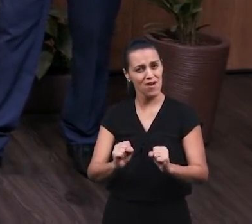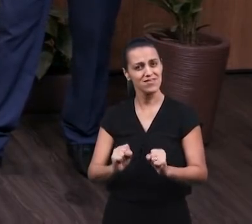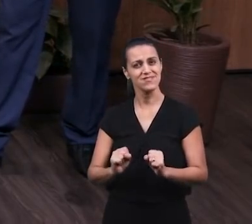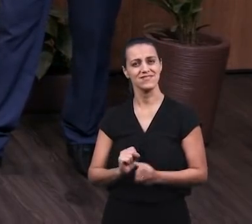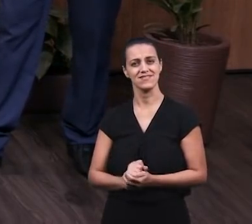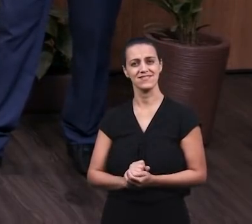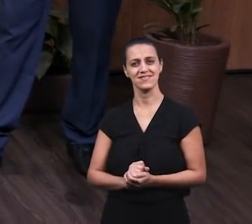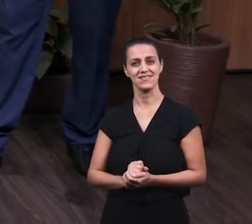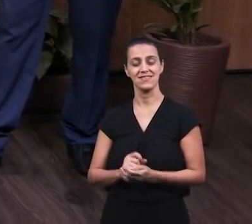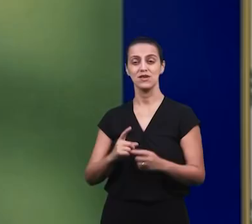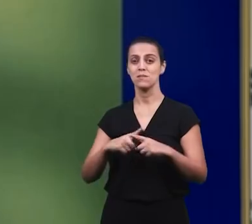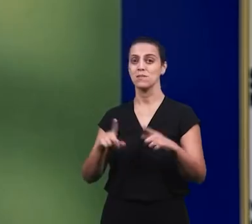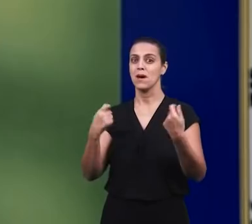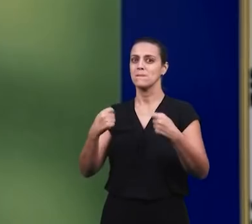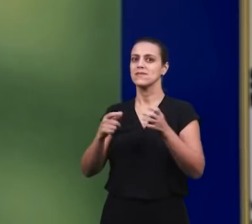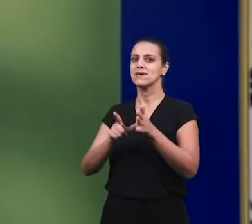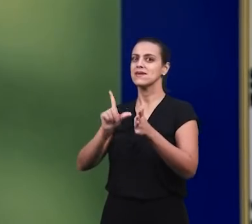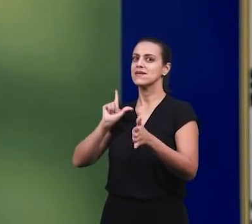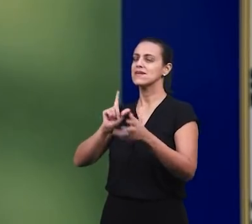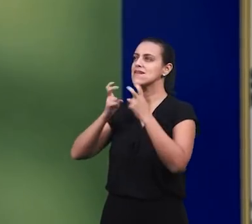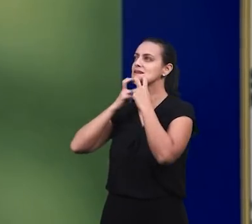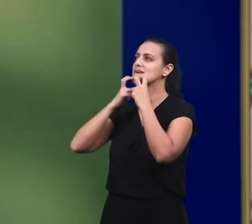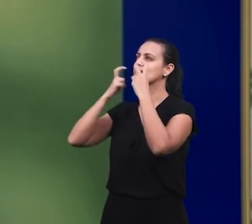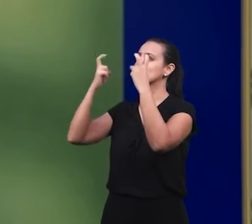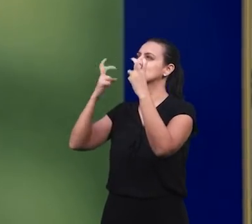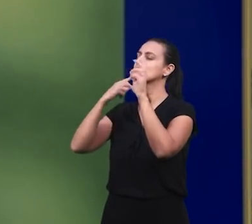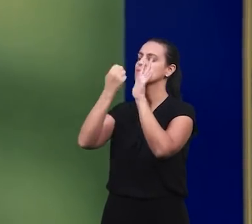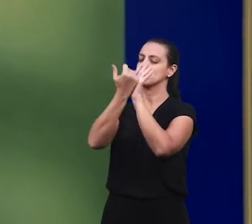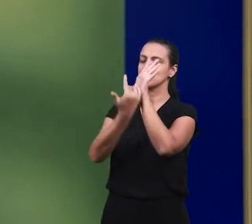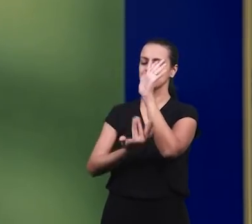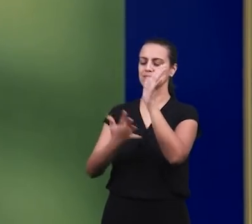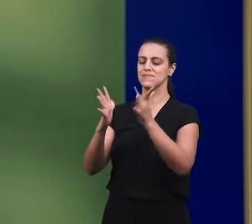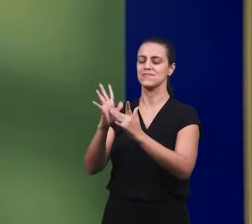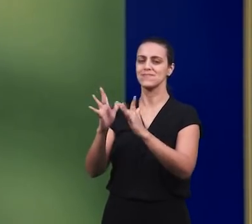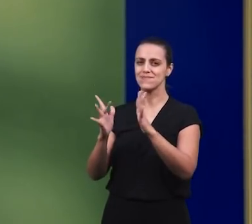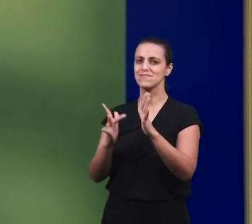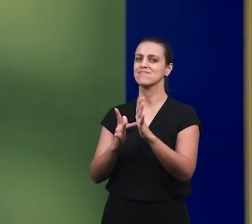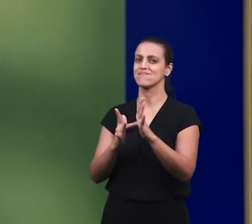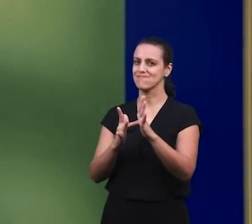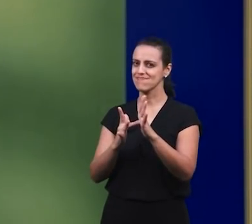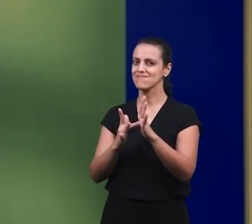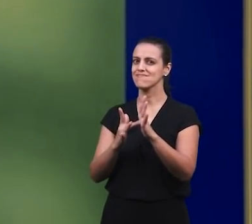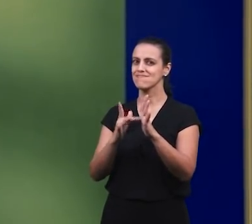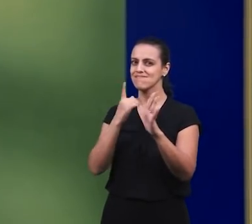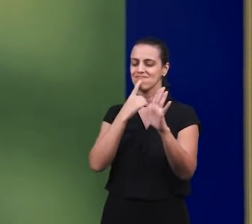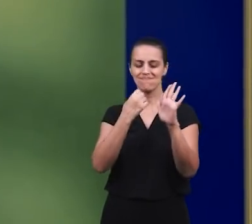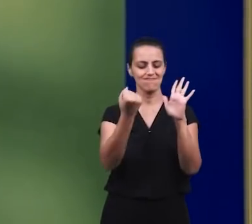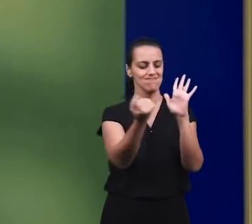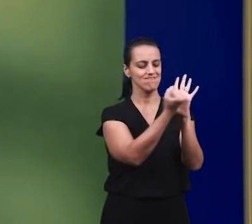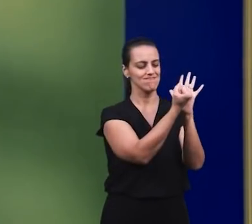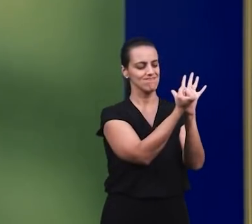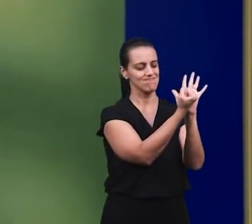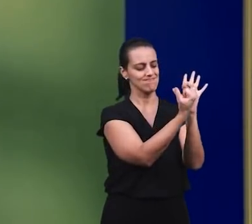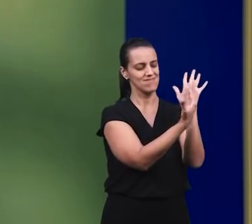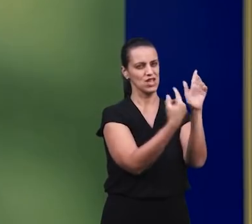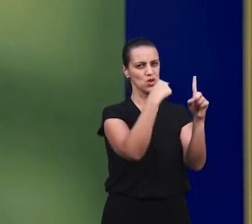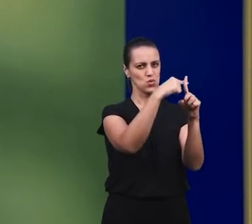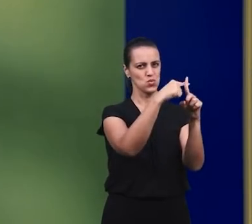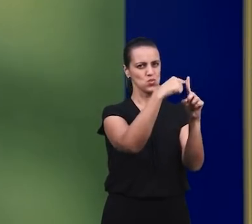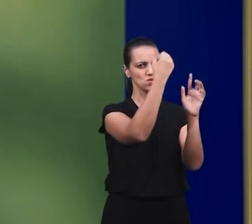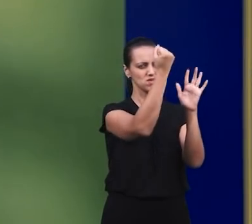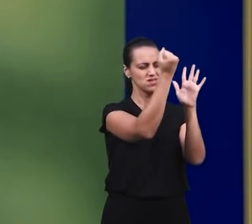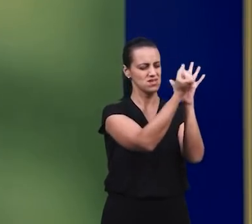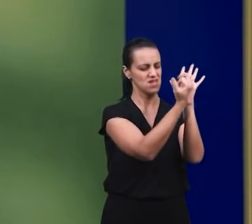isto. Basta clamar pelo sangue de Jesus, o sangue que foi derramado na